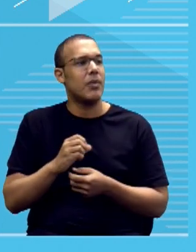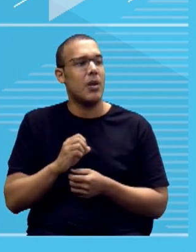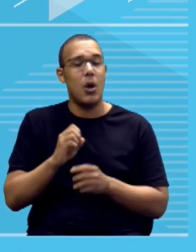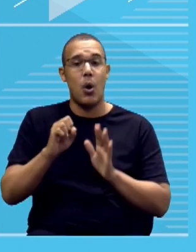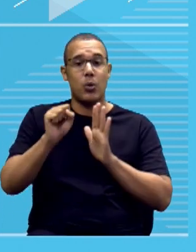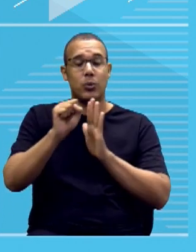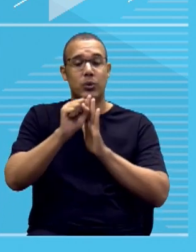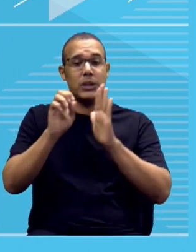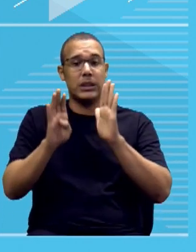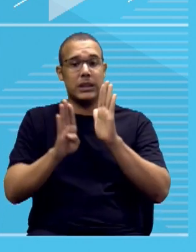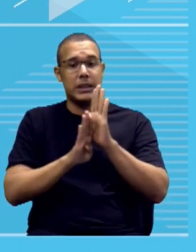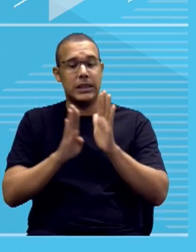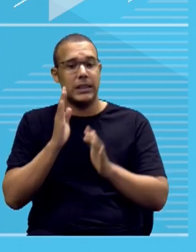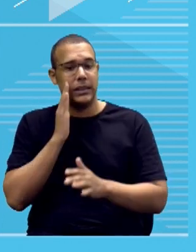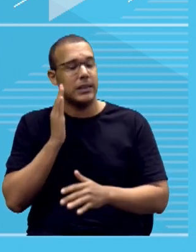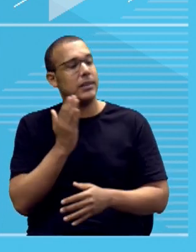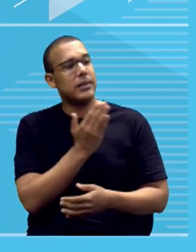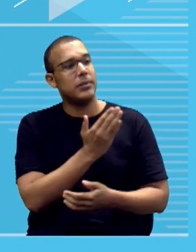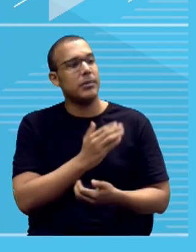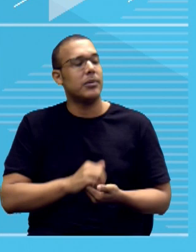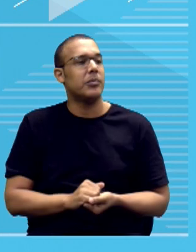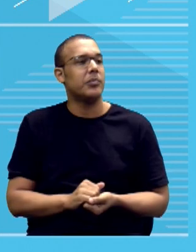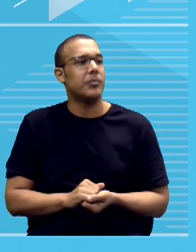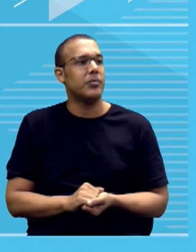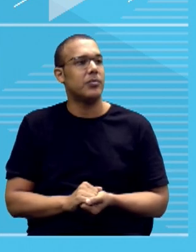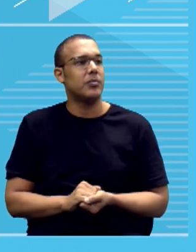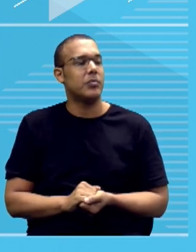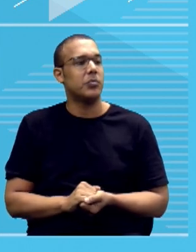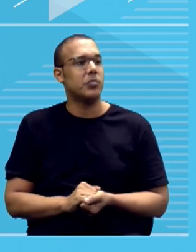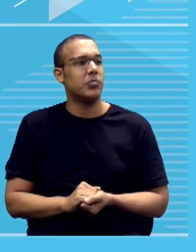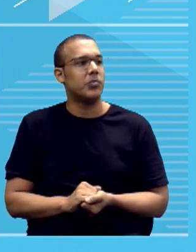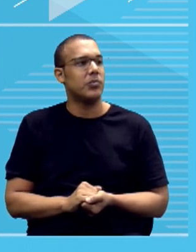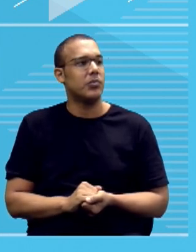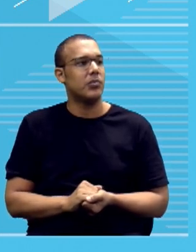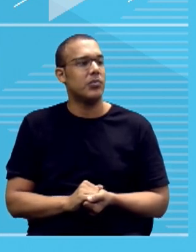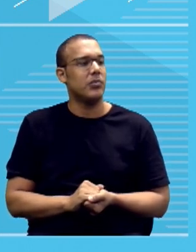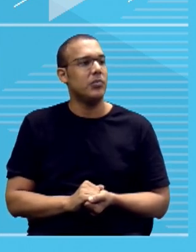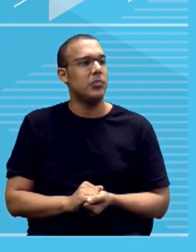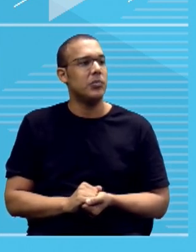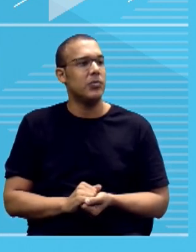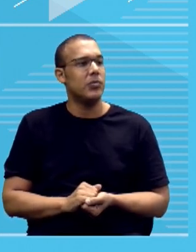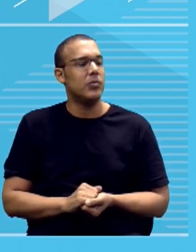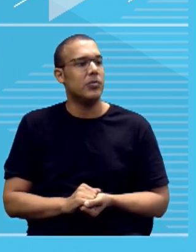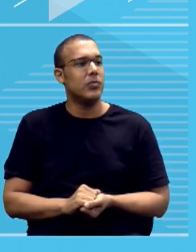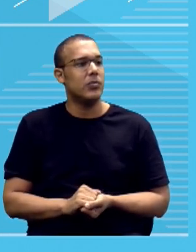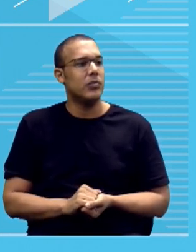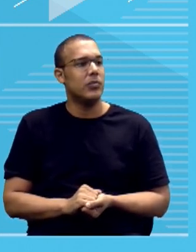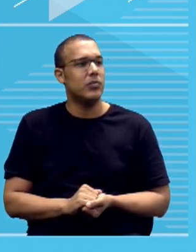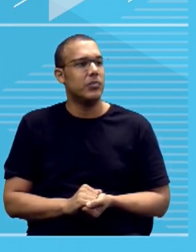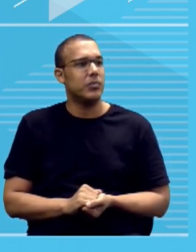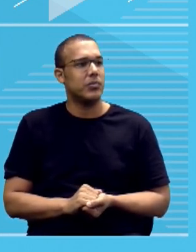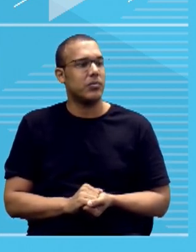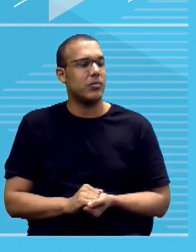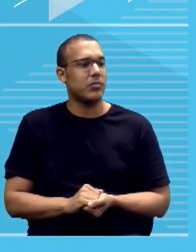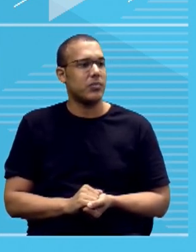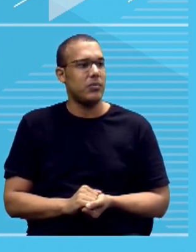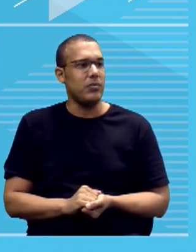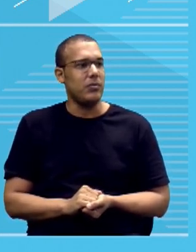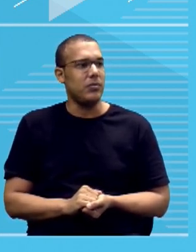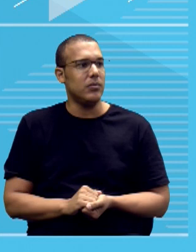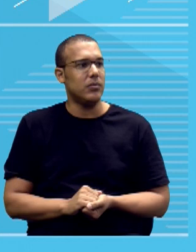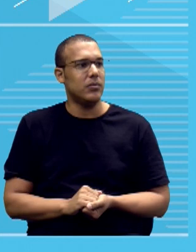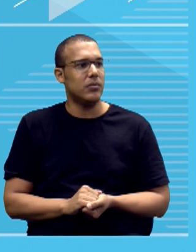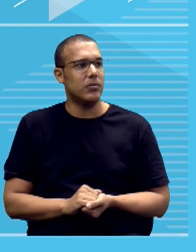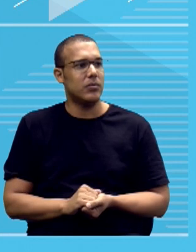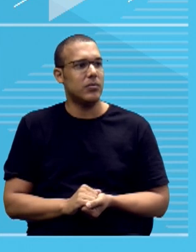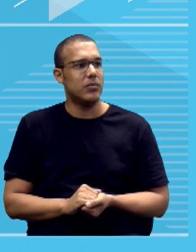Bom, os geradores costumam ser representados em circuitos cujos os esquemas a seguir.